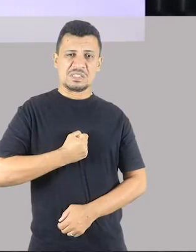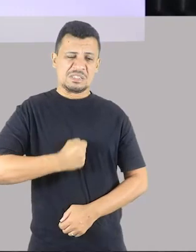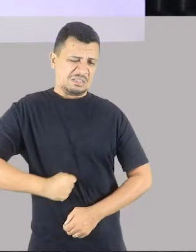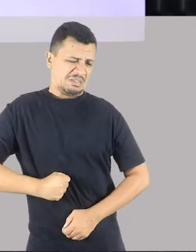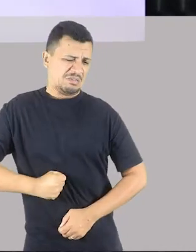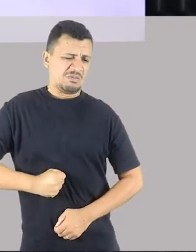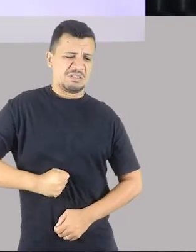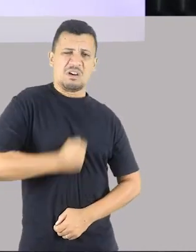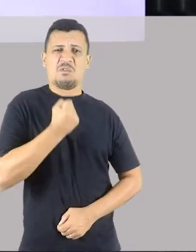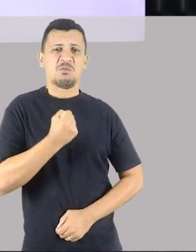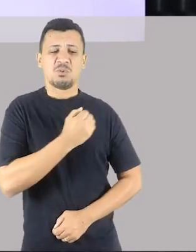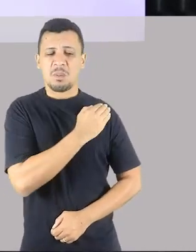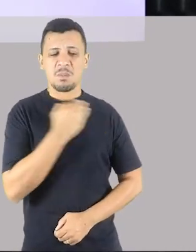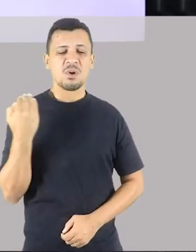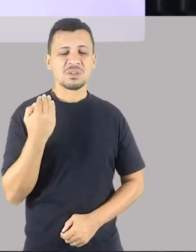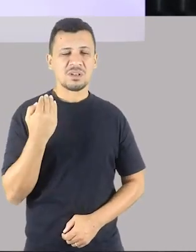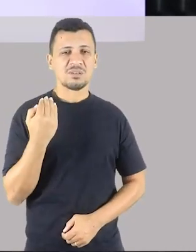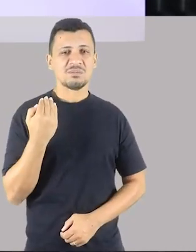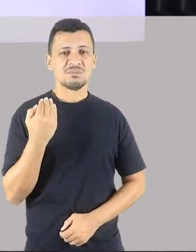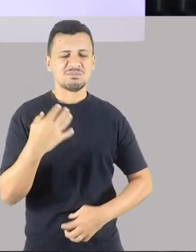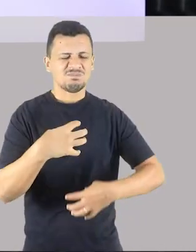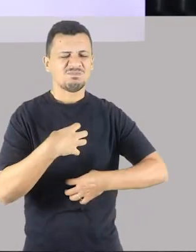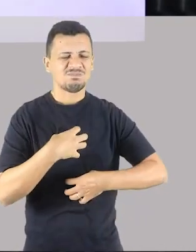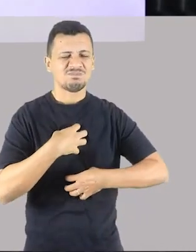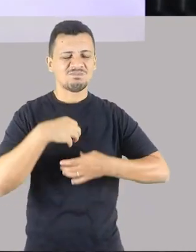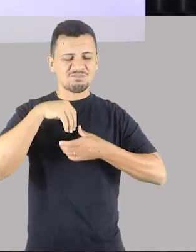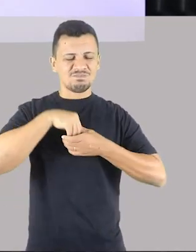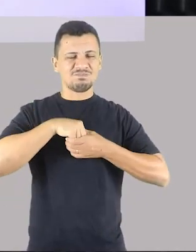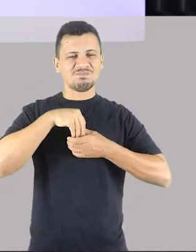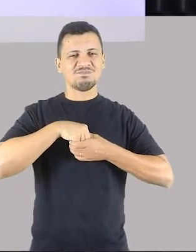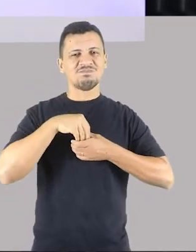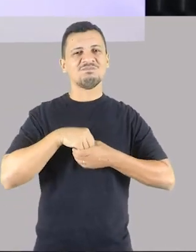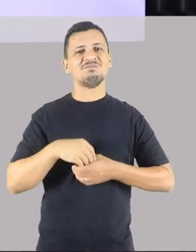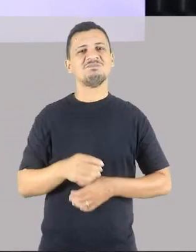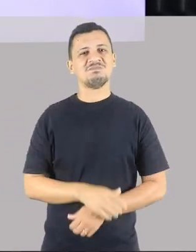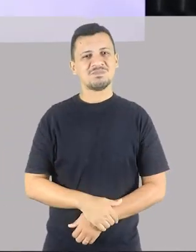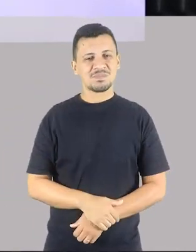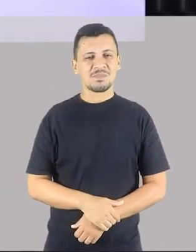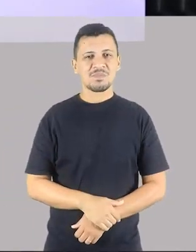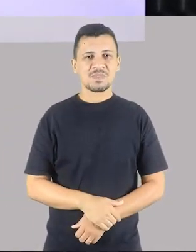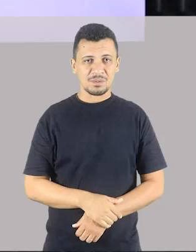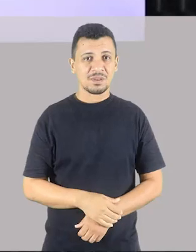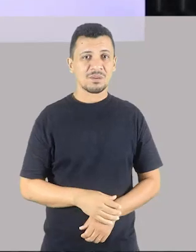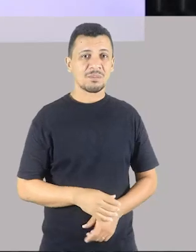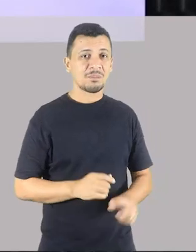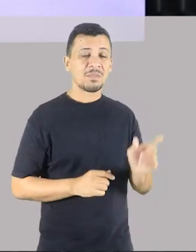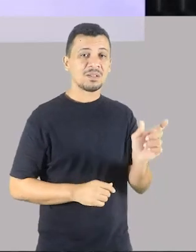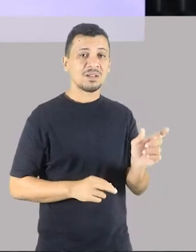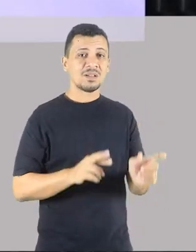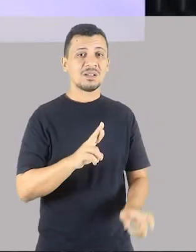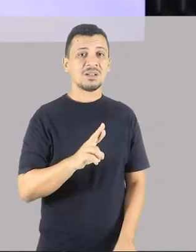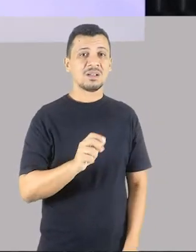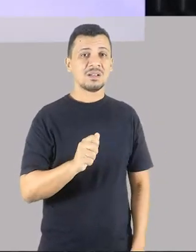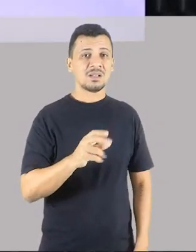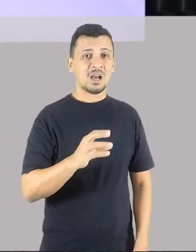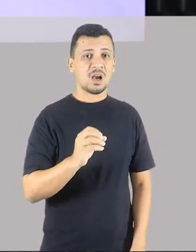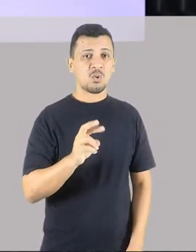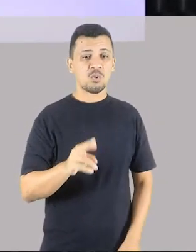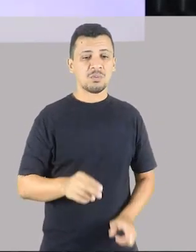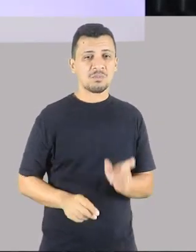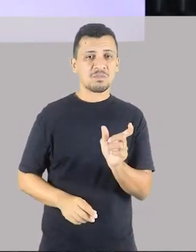fúria mortal foi me dominando. Estão percebendo? A palavra rancor, raiva,